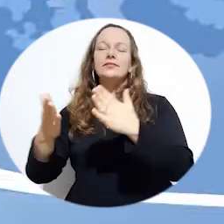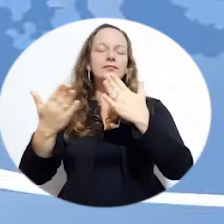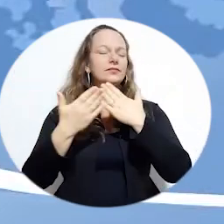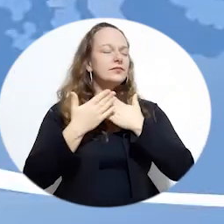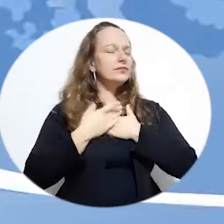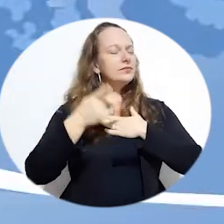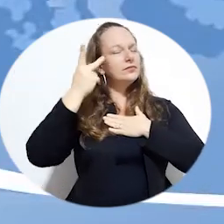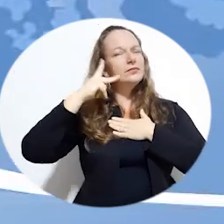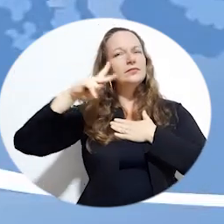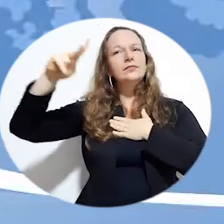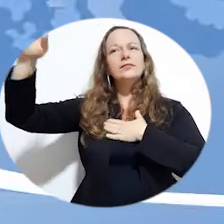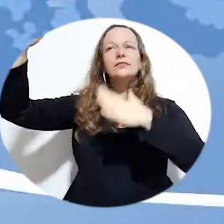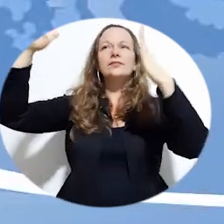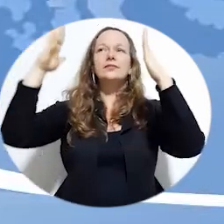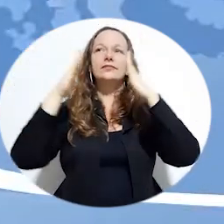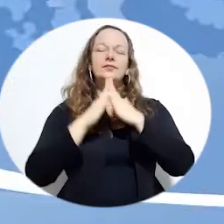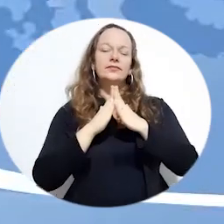morada, eu sou teu